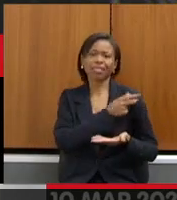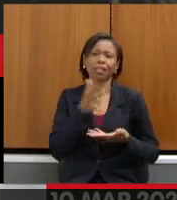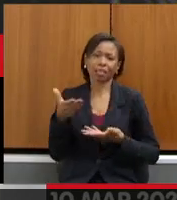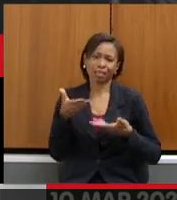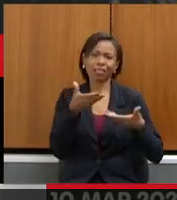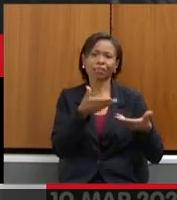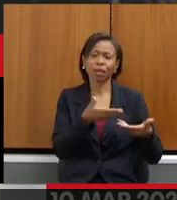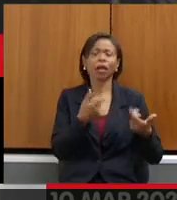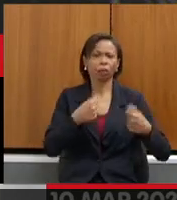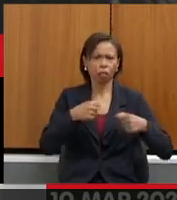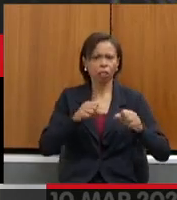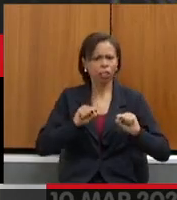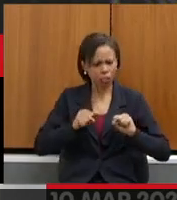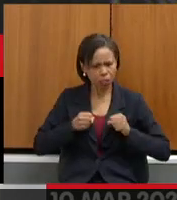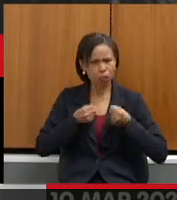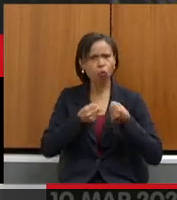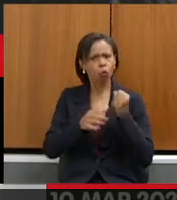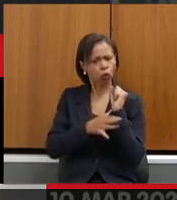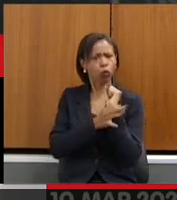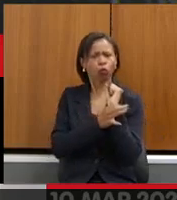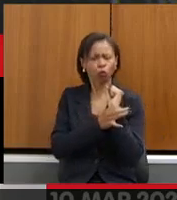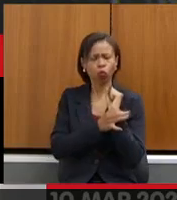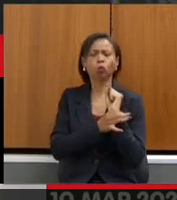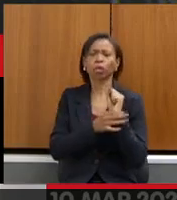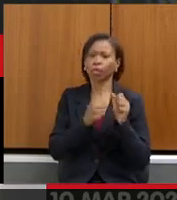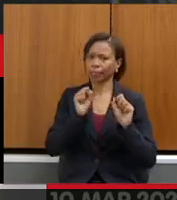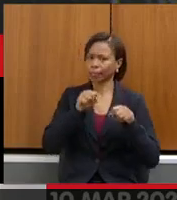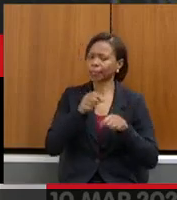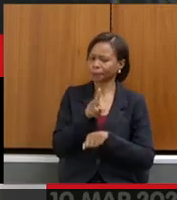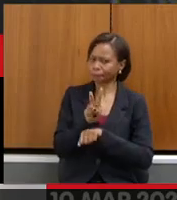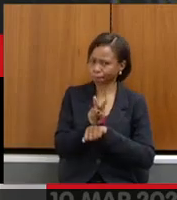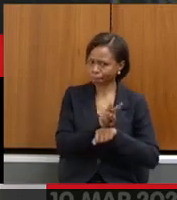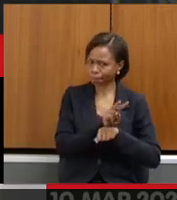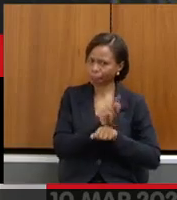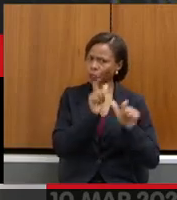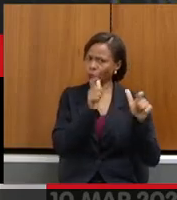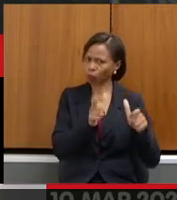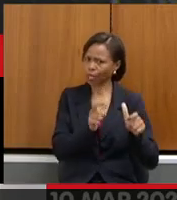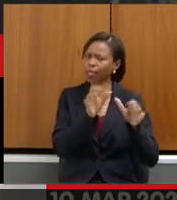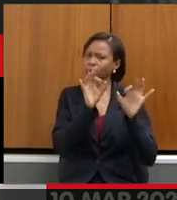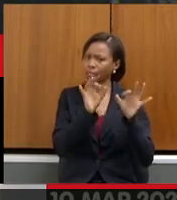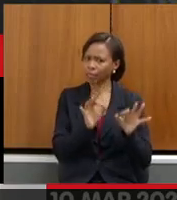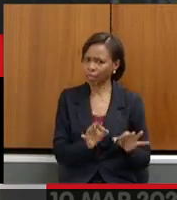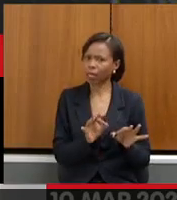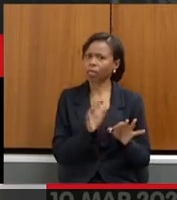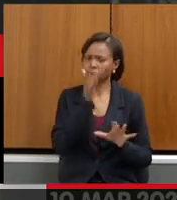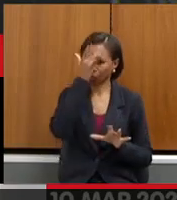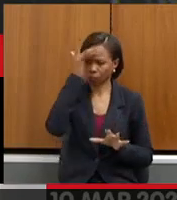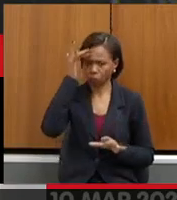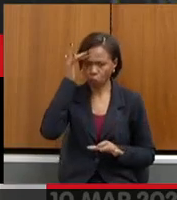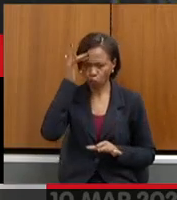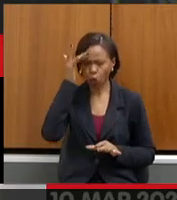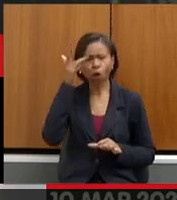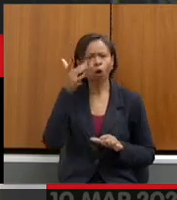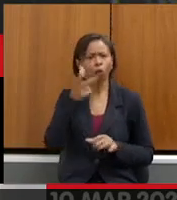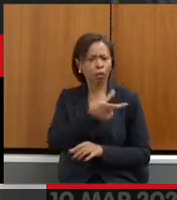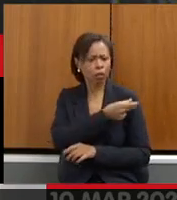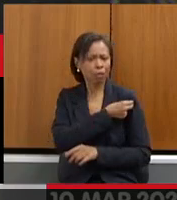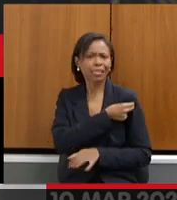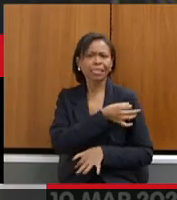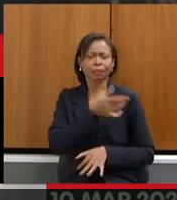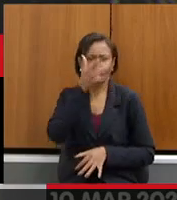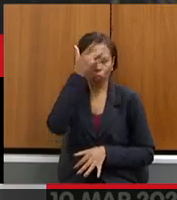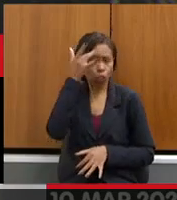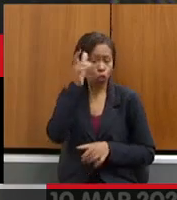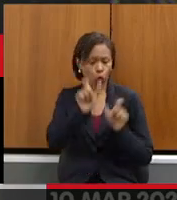tem que dar a segurança mesmo essas vacinas tem que estar no local certo chegando nas pessoas certas são as pessoas de